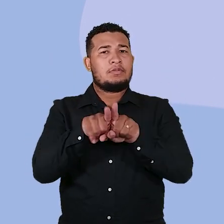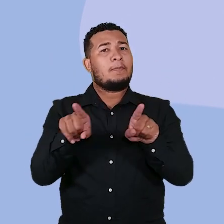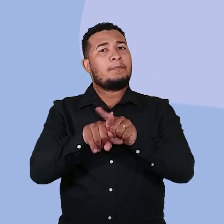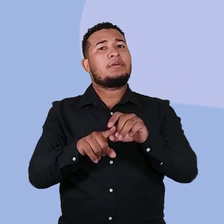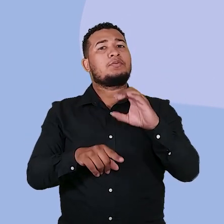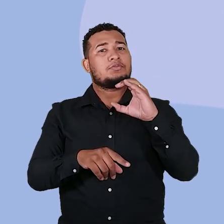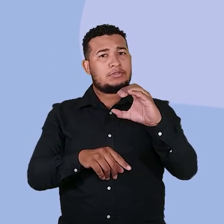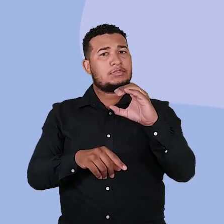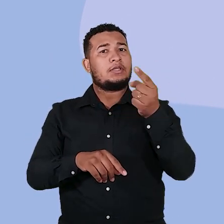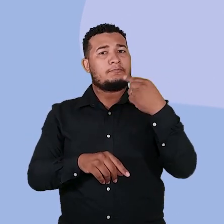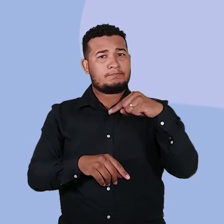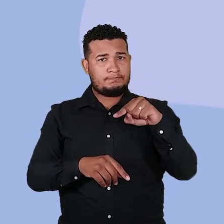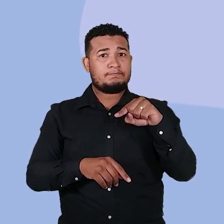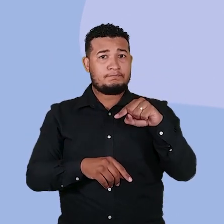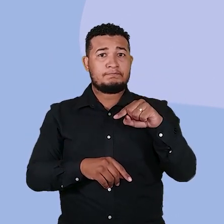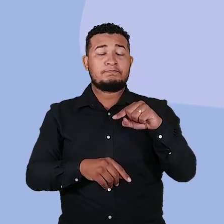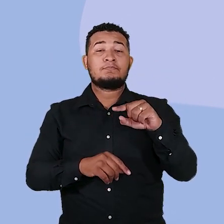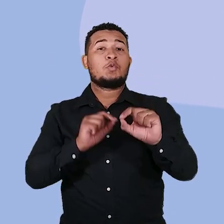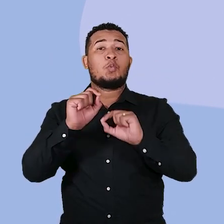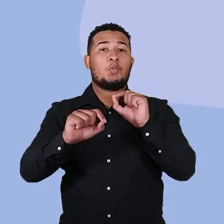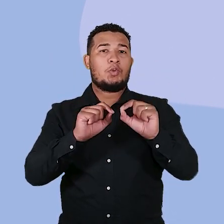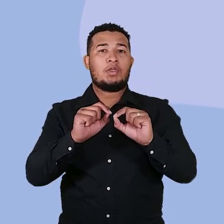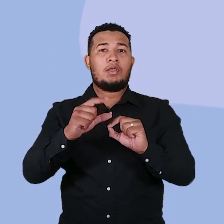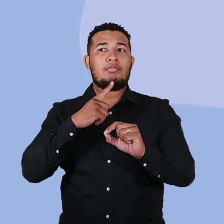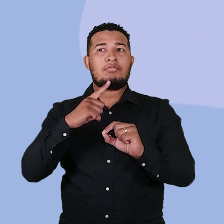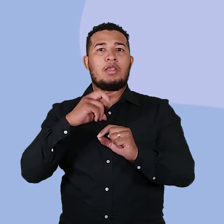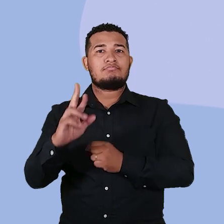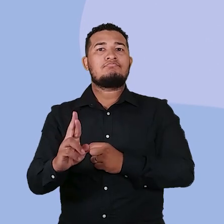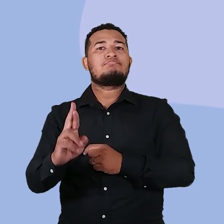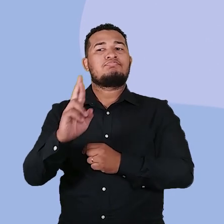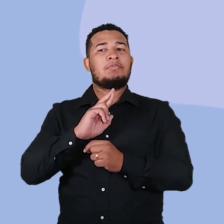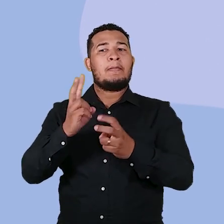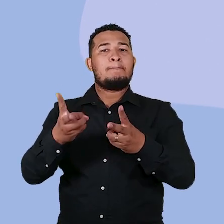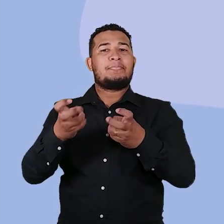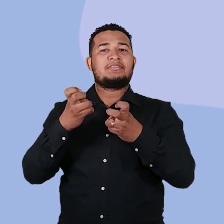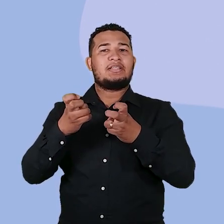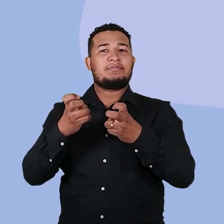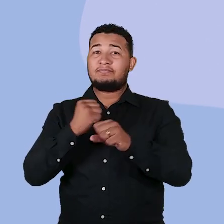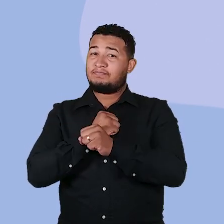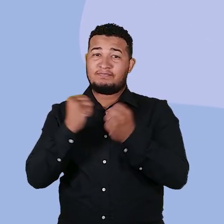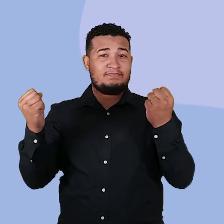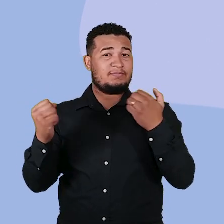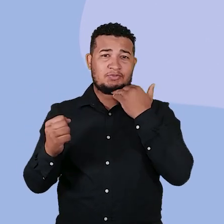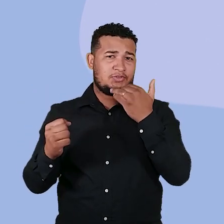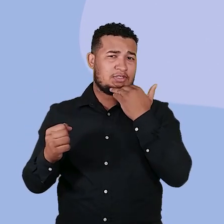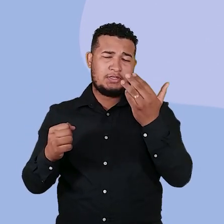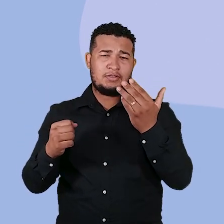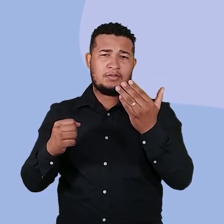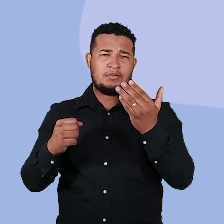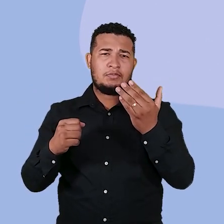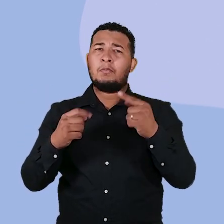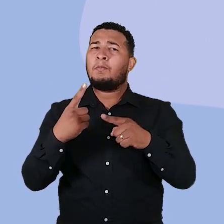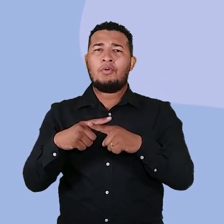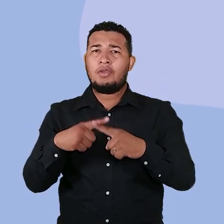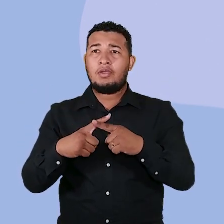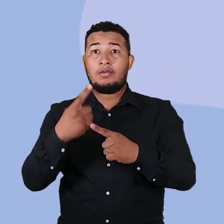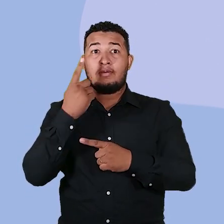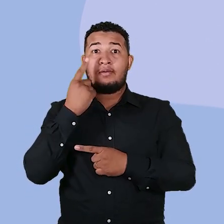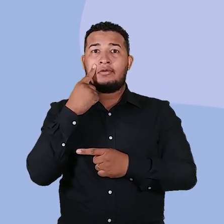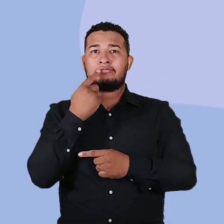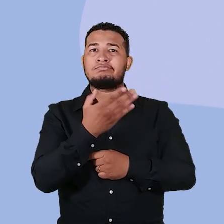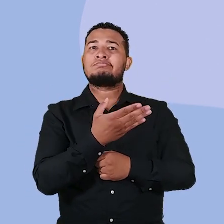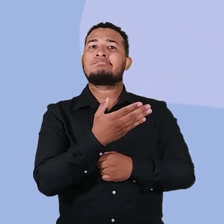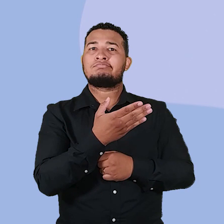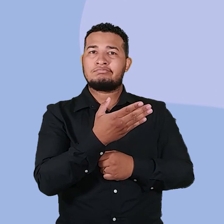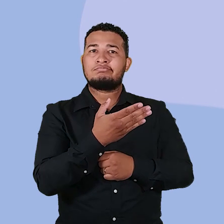você fizer assim também na opção se vai perceber que isso não é possível por